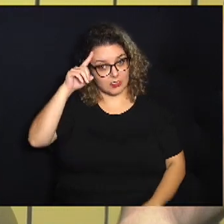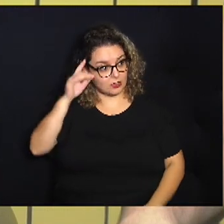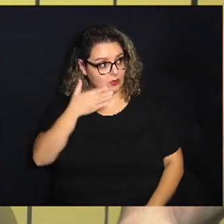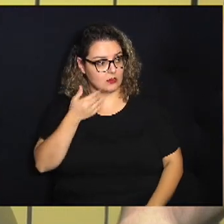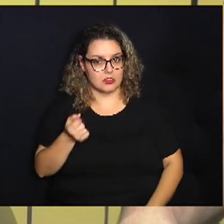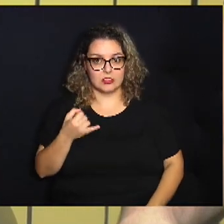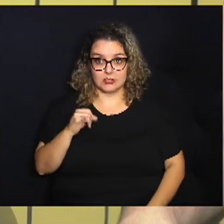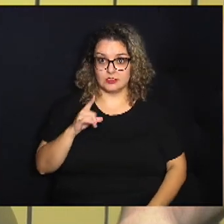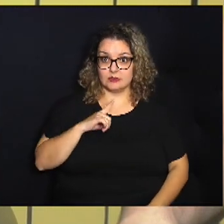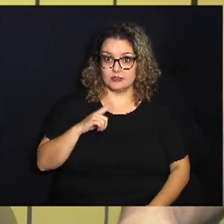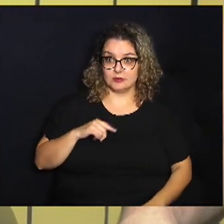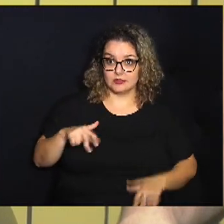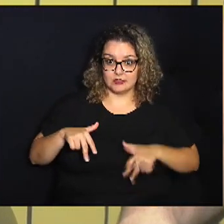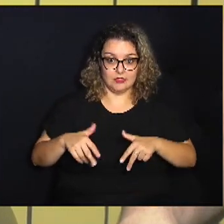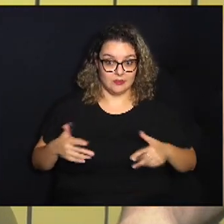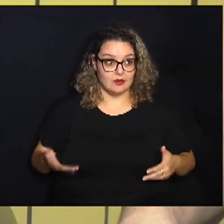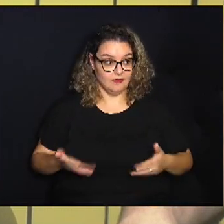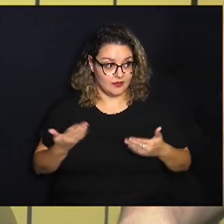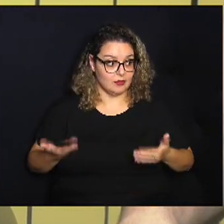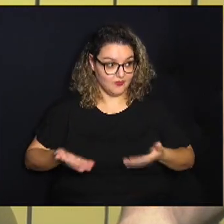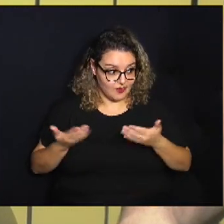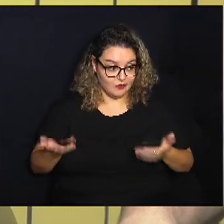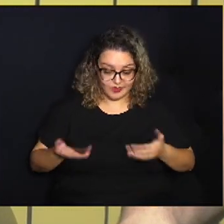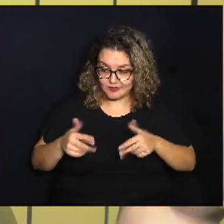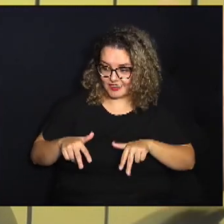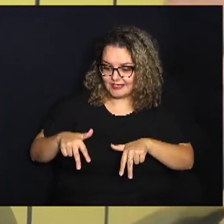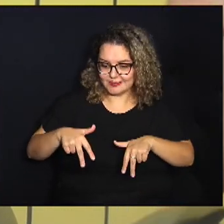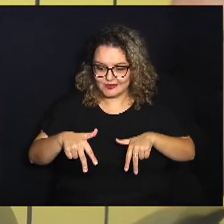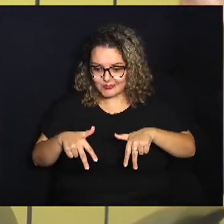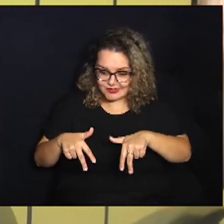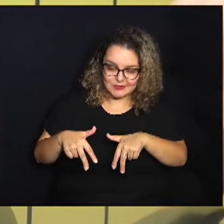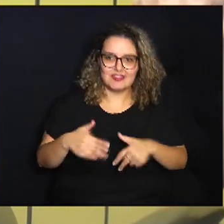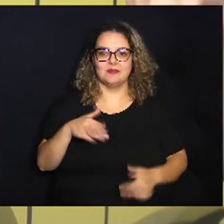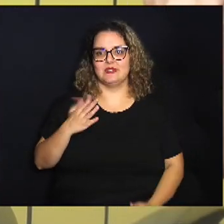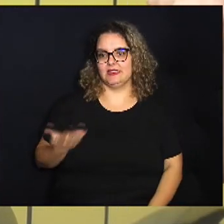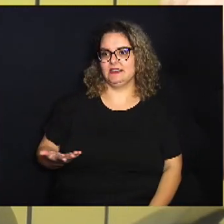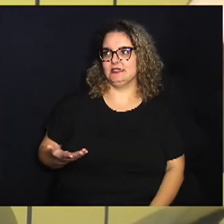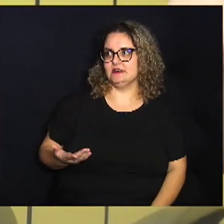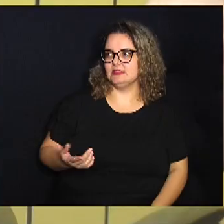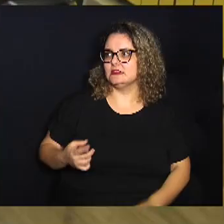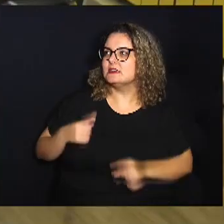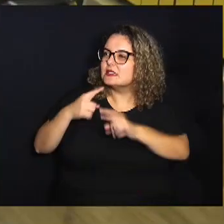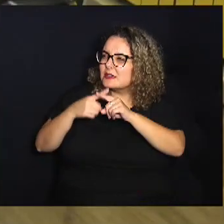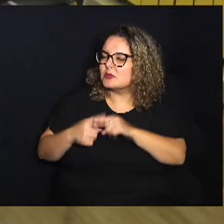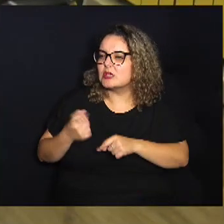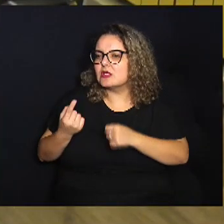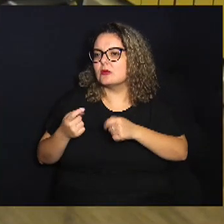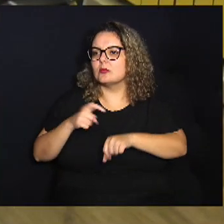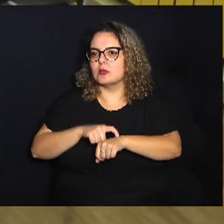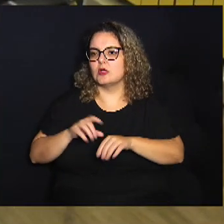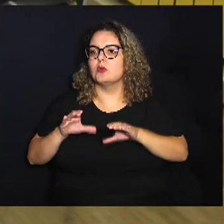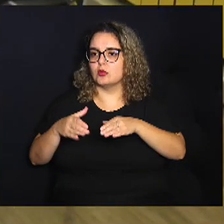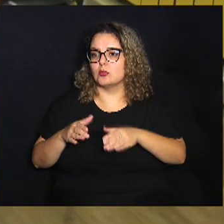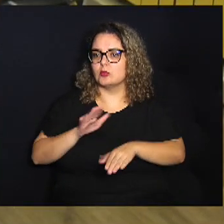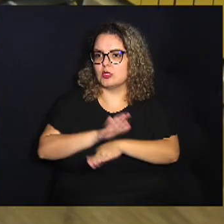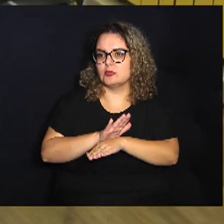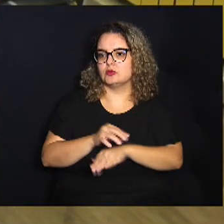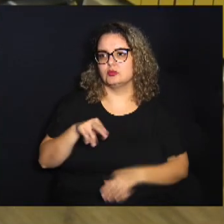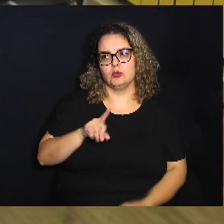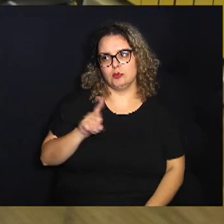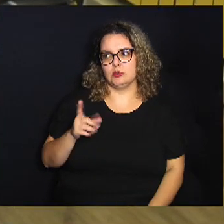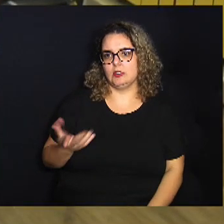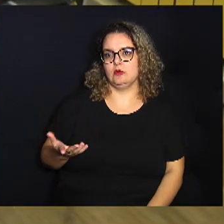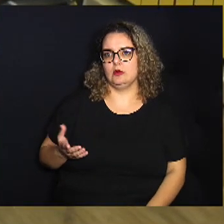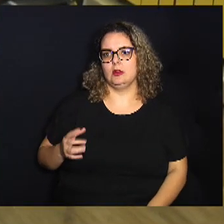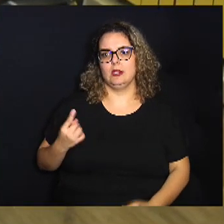tiver alguém do meu lado fazendo, aí vai mais, né? E na prova em algum momento o grupo ajuda também ou ali é cada um por